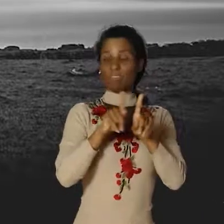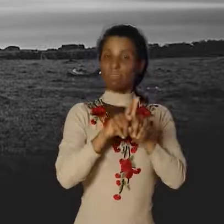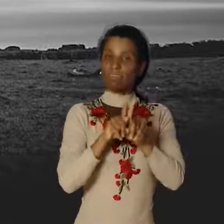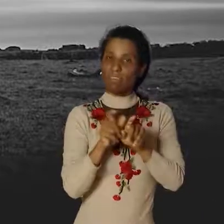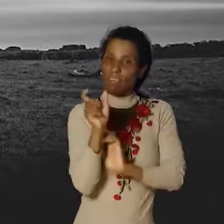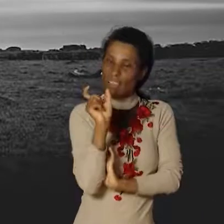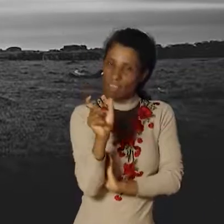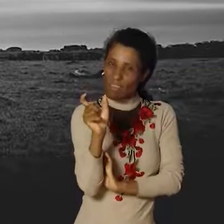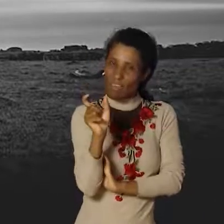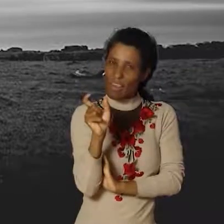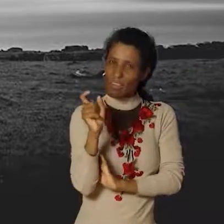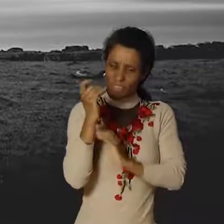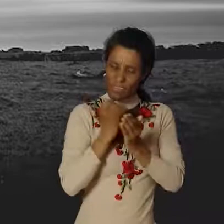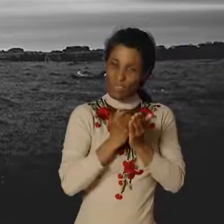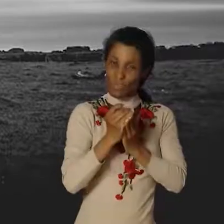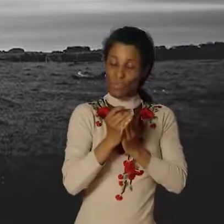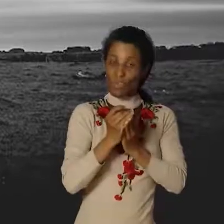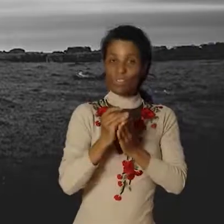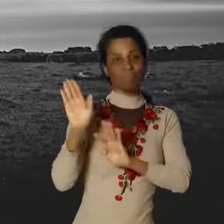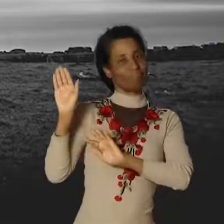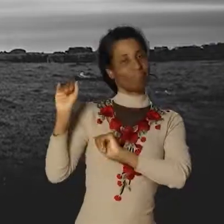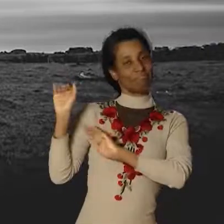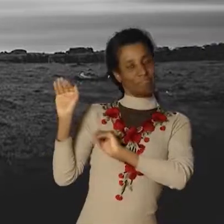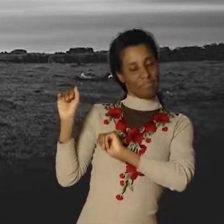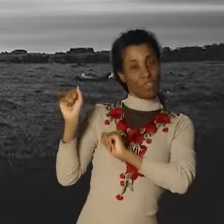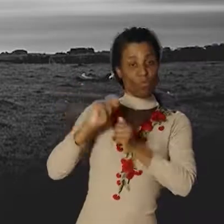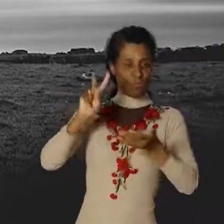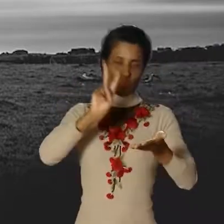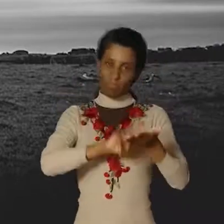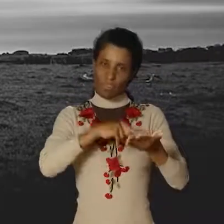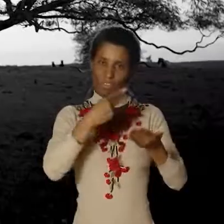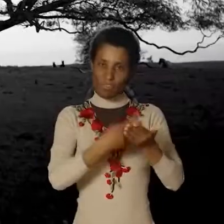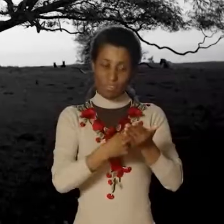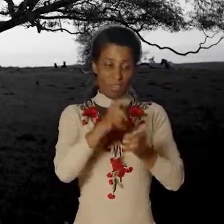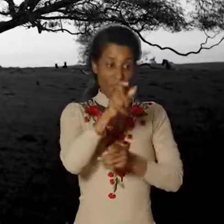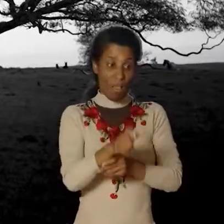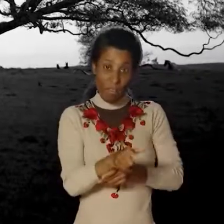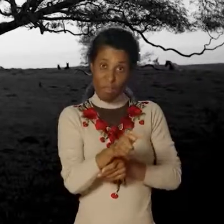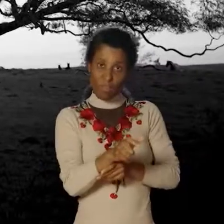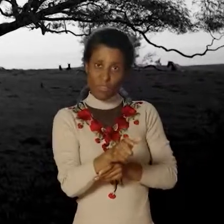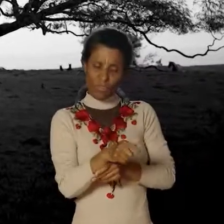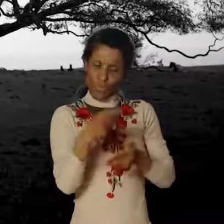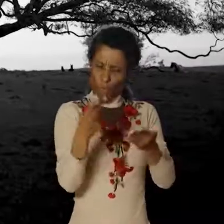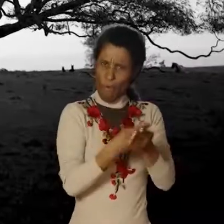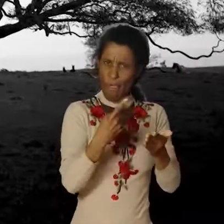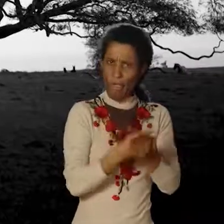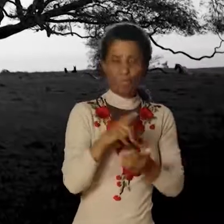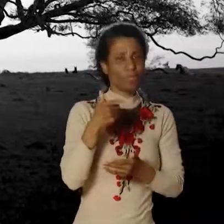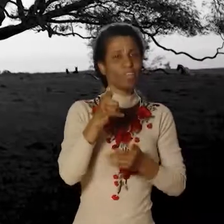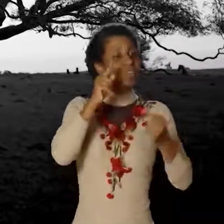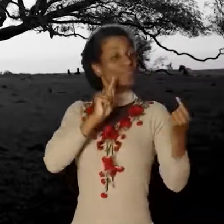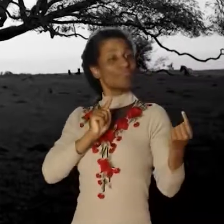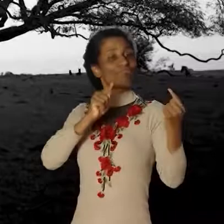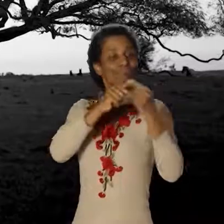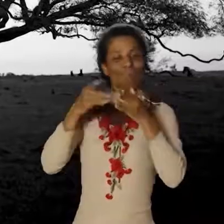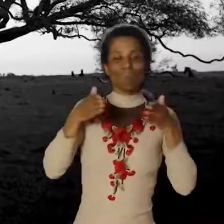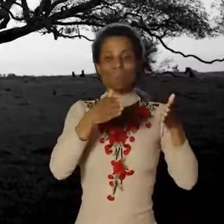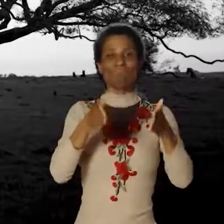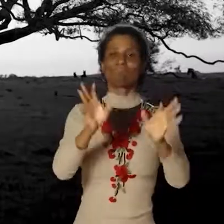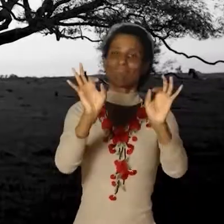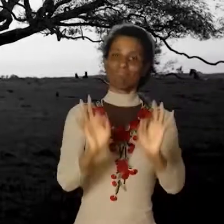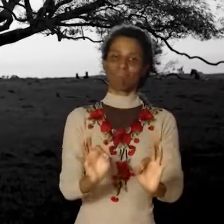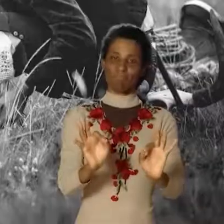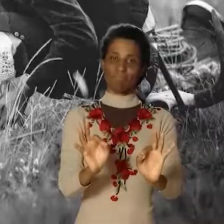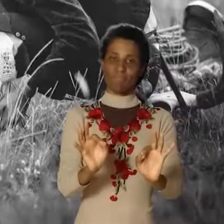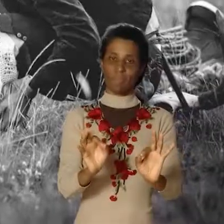a palavra de origem espanhola gauche, que pode ser traduzida como aquele ser errante que vaga sem